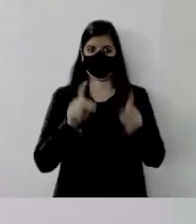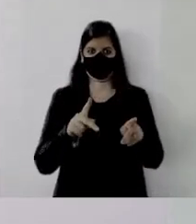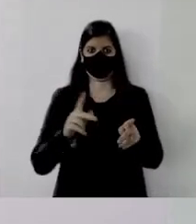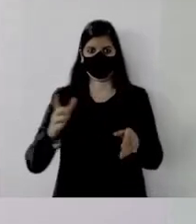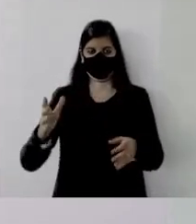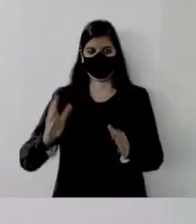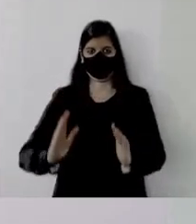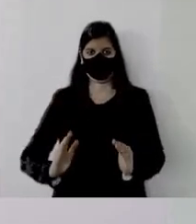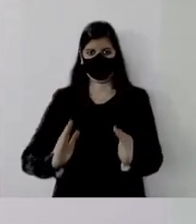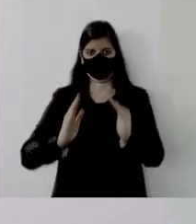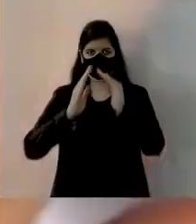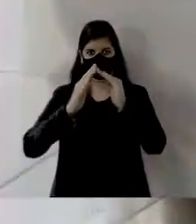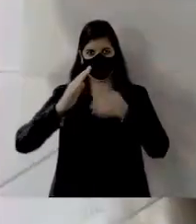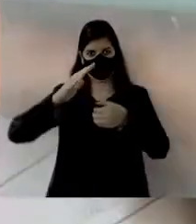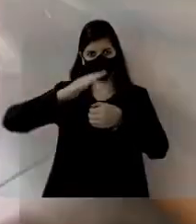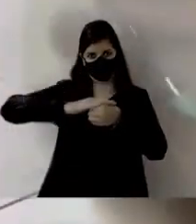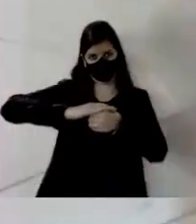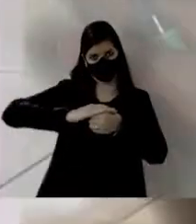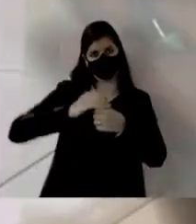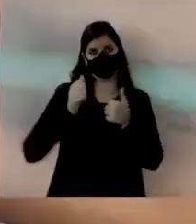pirâmide.